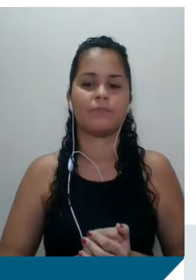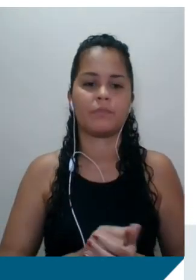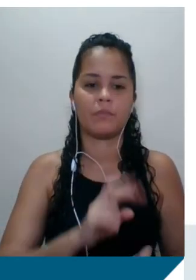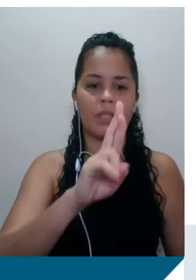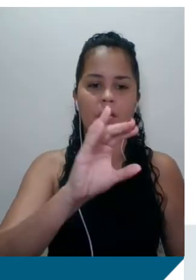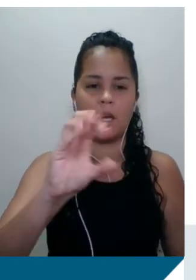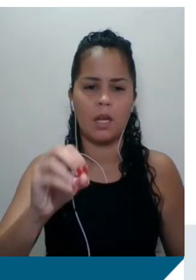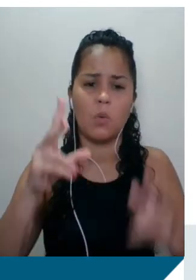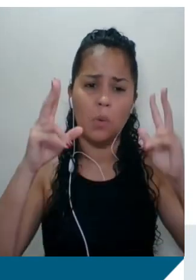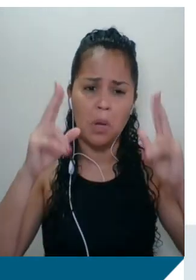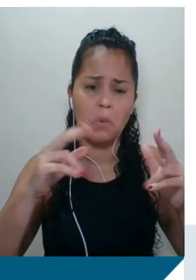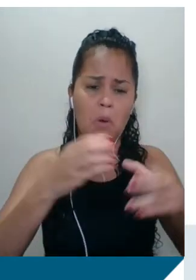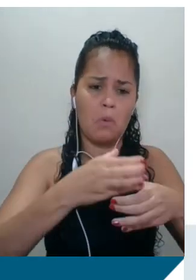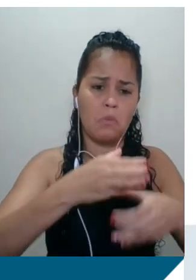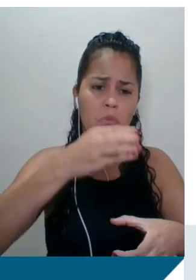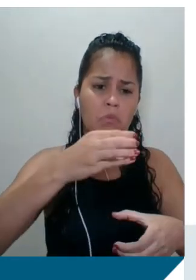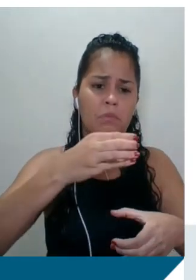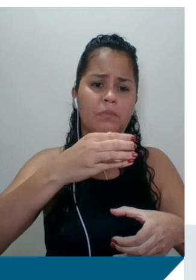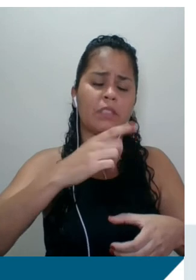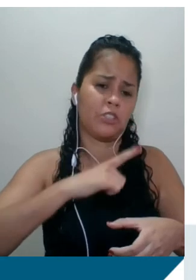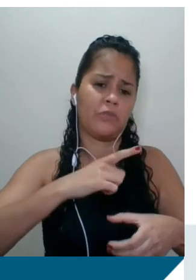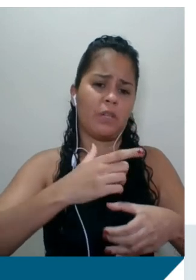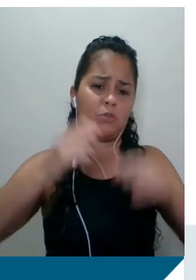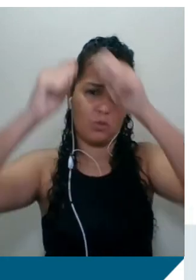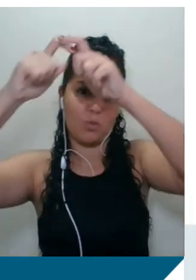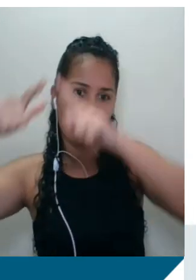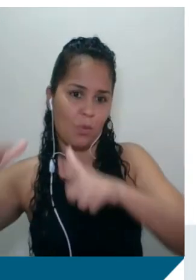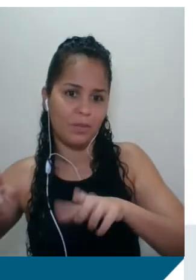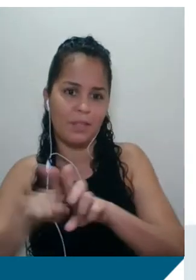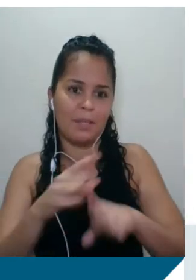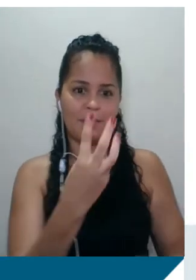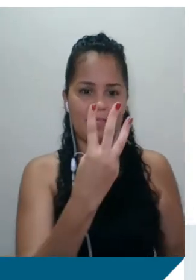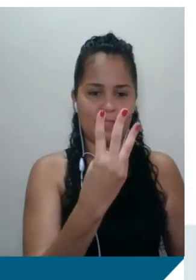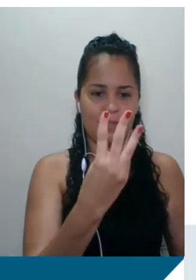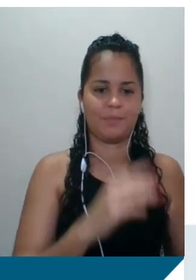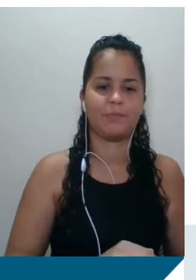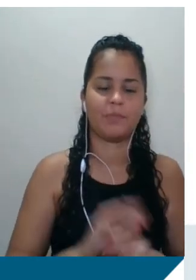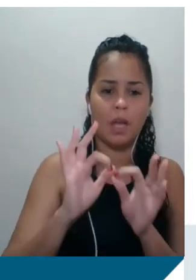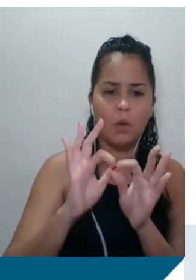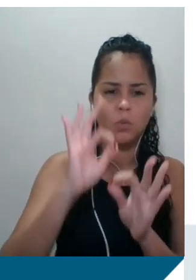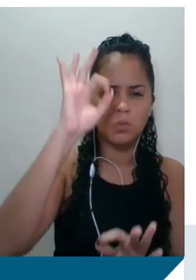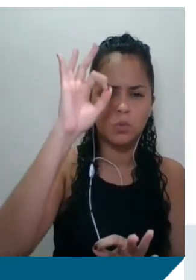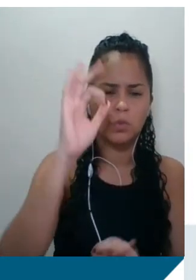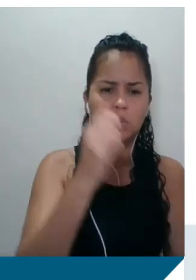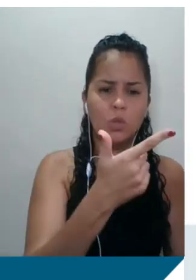me avisa. O raio é o mesmo raio do cone, está indicado ali na figura, então vai ser raio 3